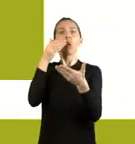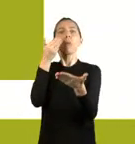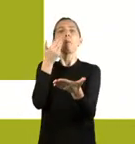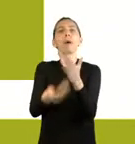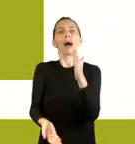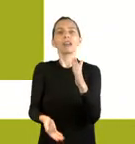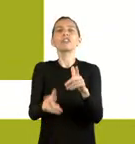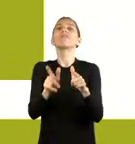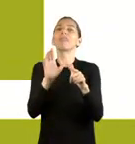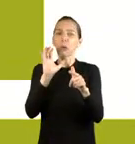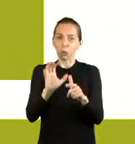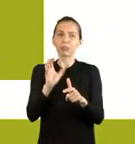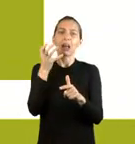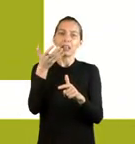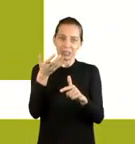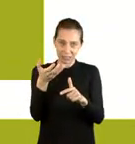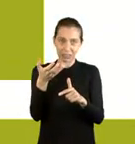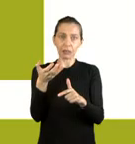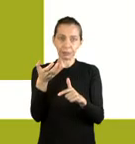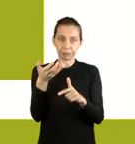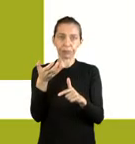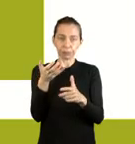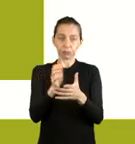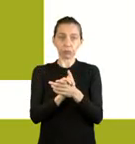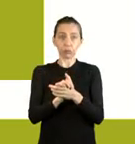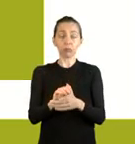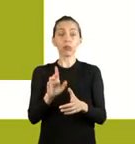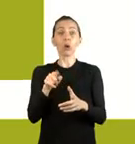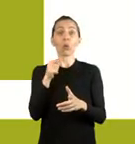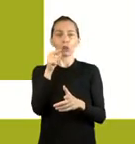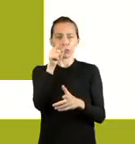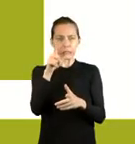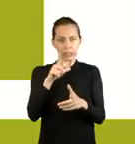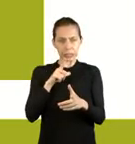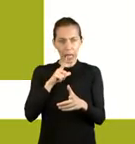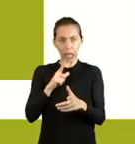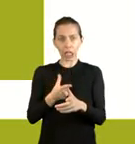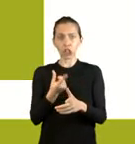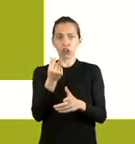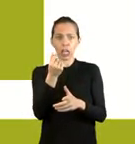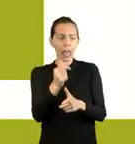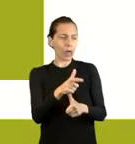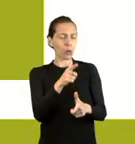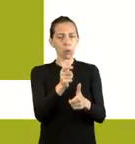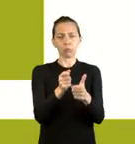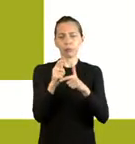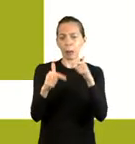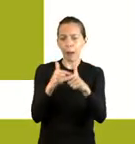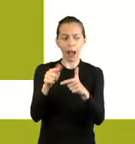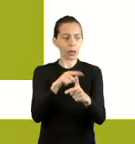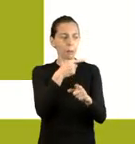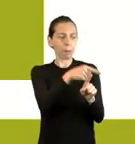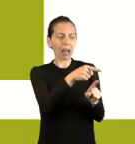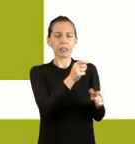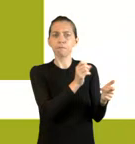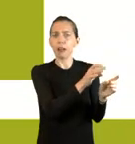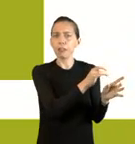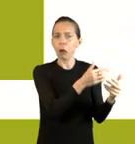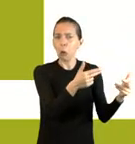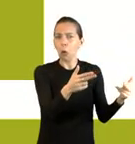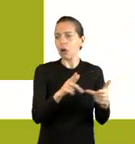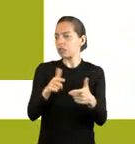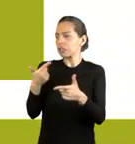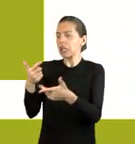grande. Então, quando você tem mais de uma fonte de receita, as coisas começam a se